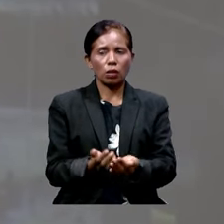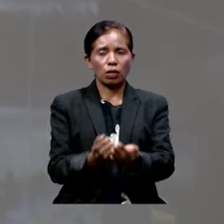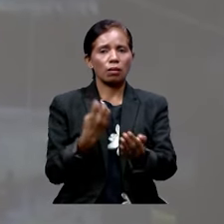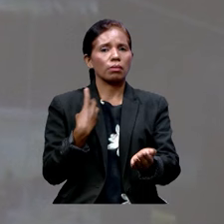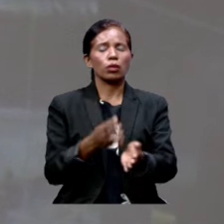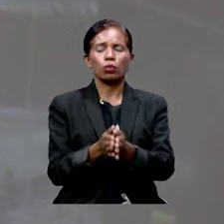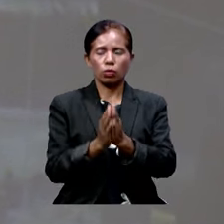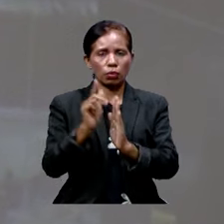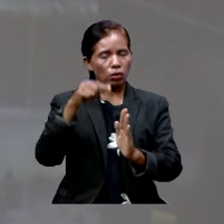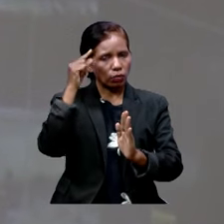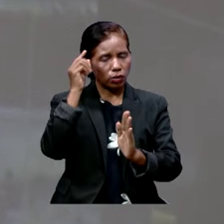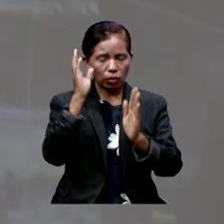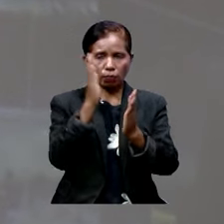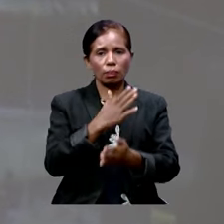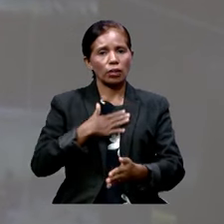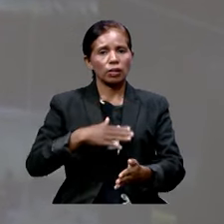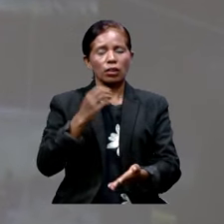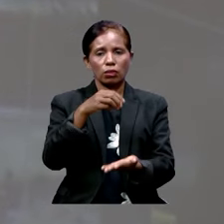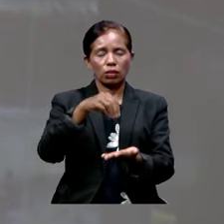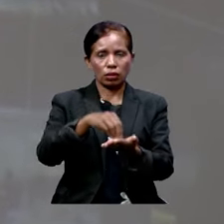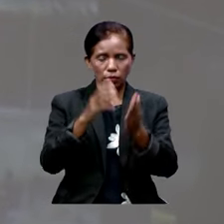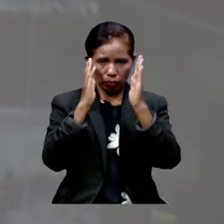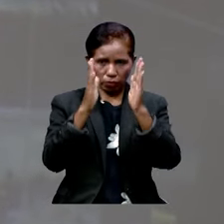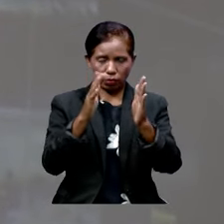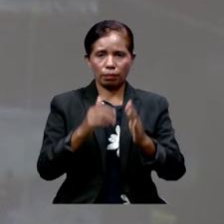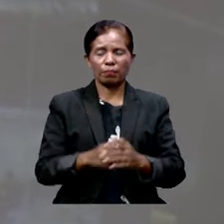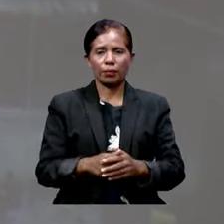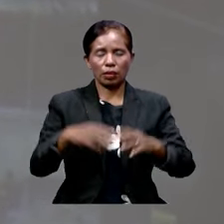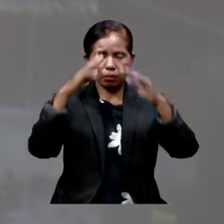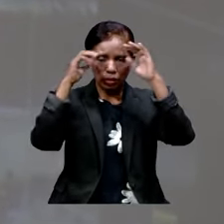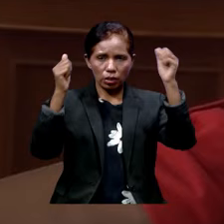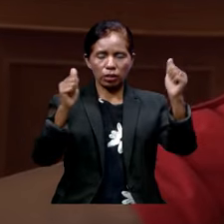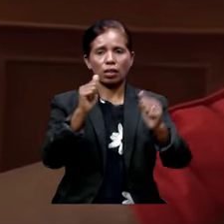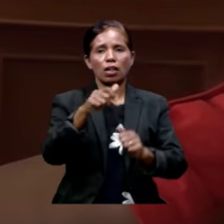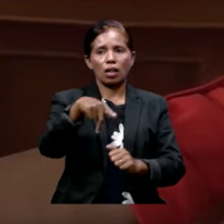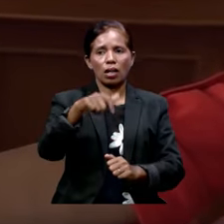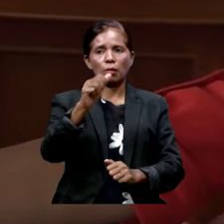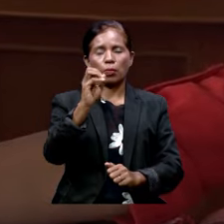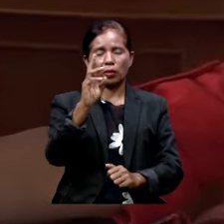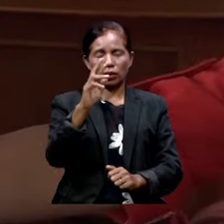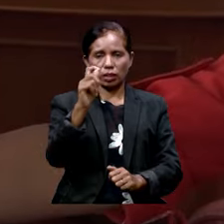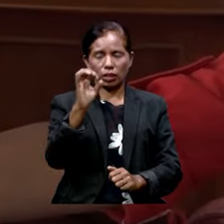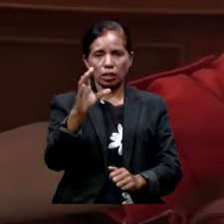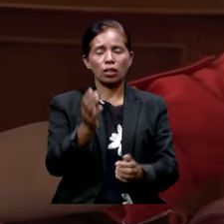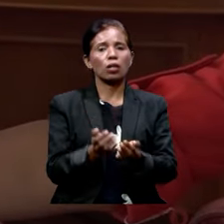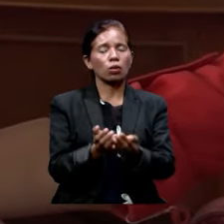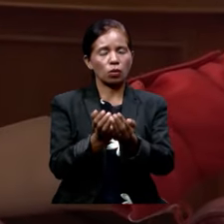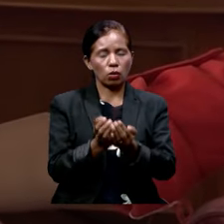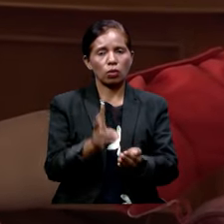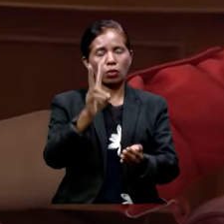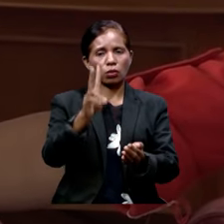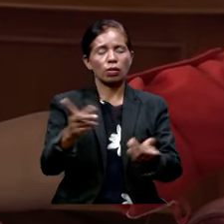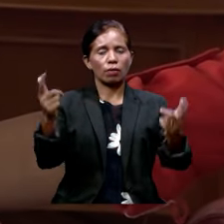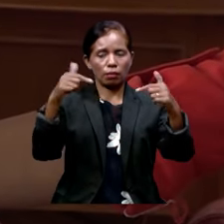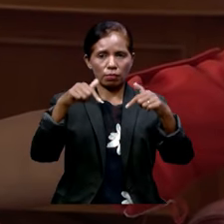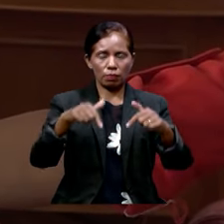hatu favori da tau ela atenção. E a parte selo presidente Aportil Feliciano da Costa clarifica ro ruane atraca